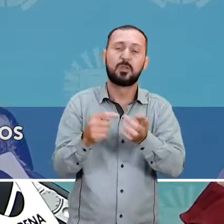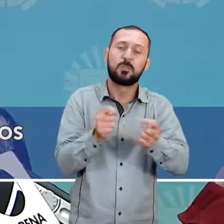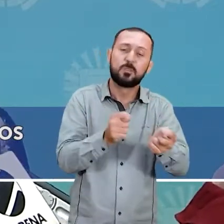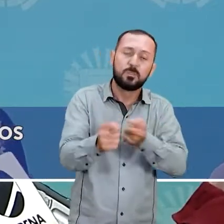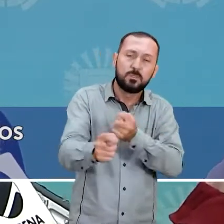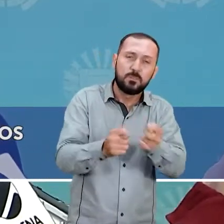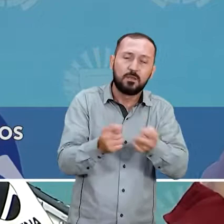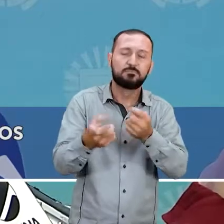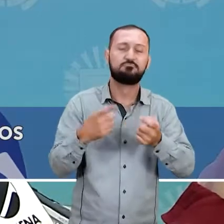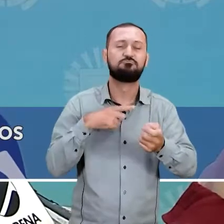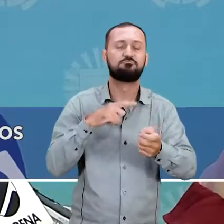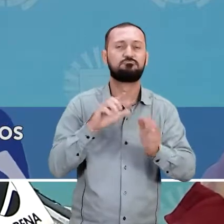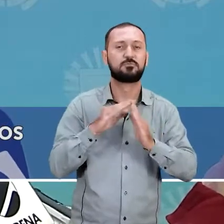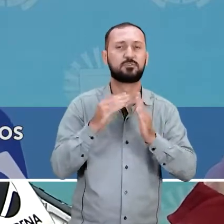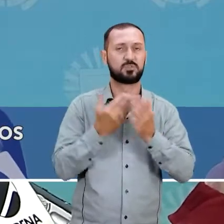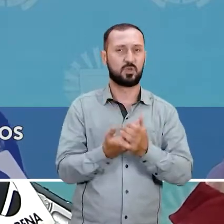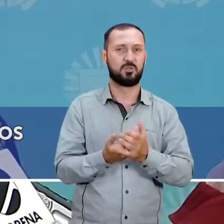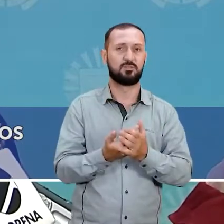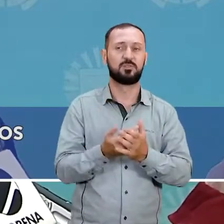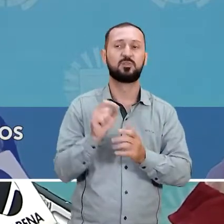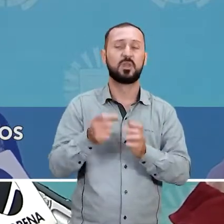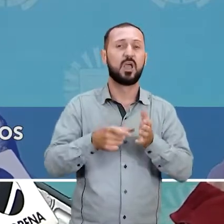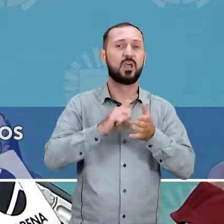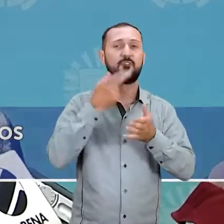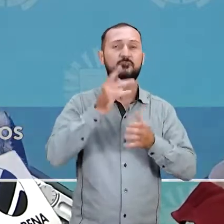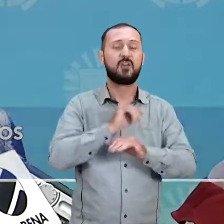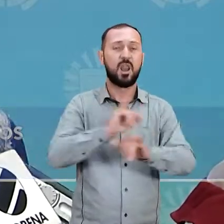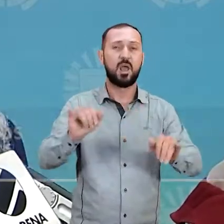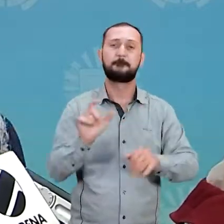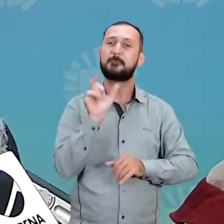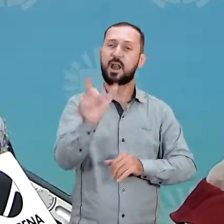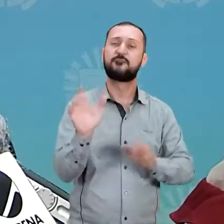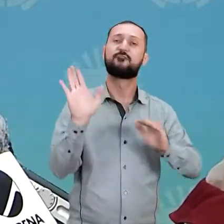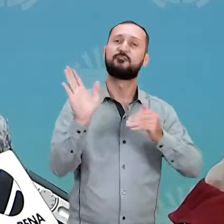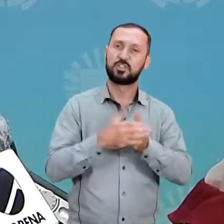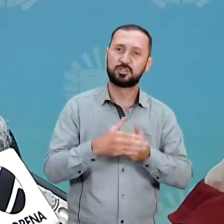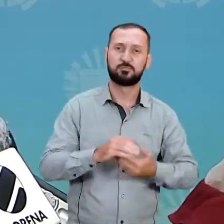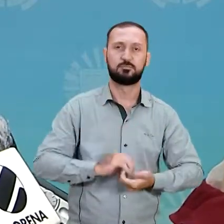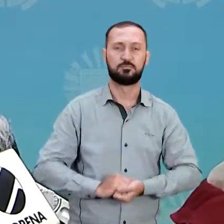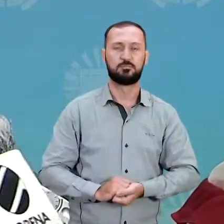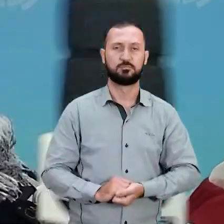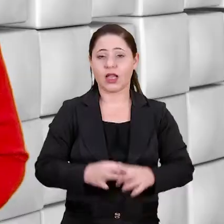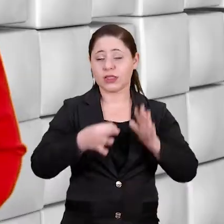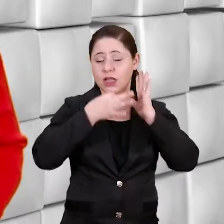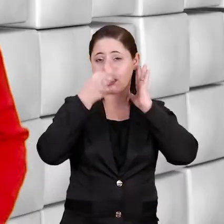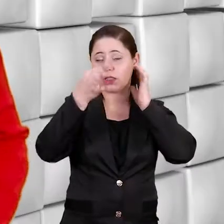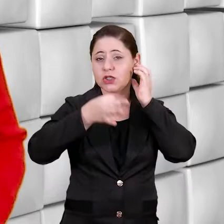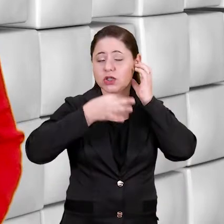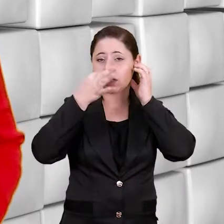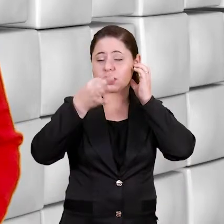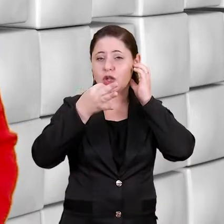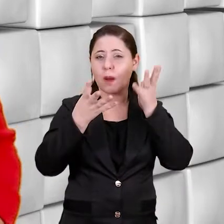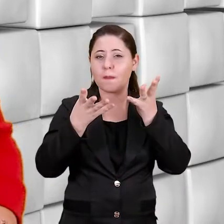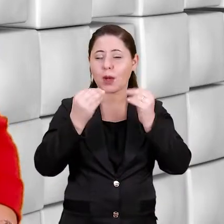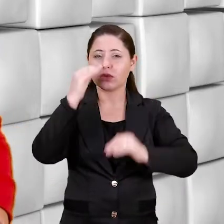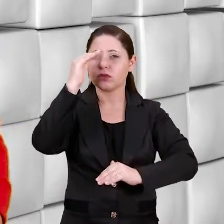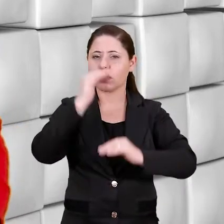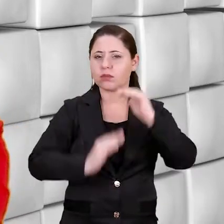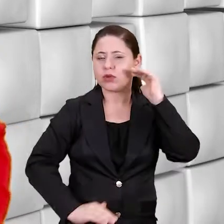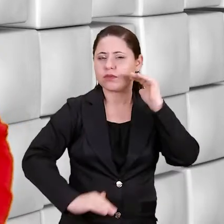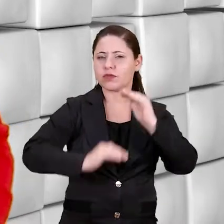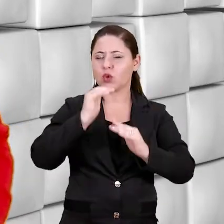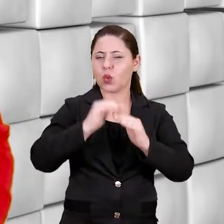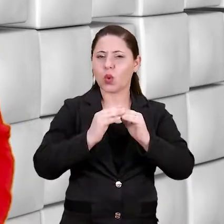de negociação com a comunidade escolar, antes de falar no fechamento da escola. Radialistas, muitos